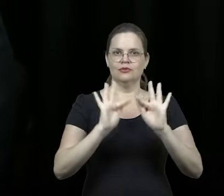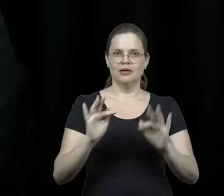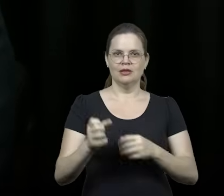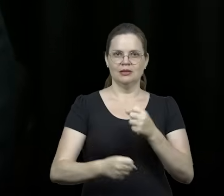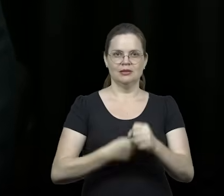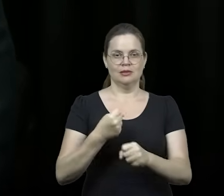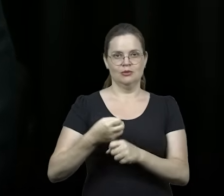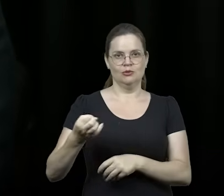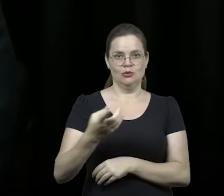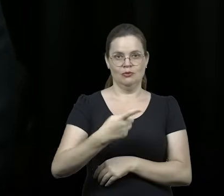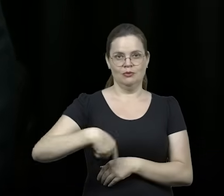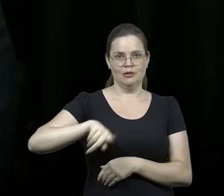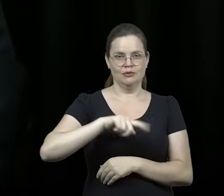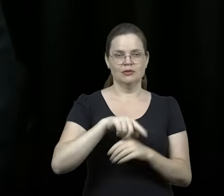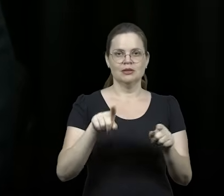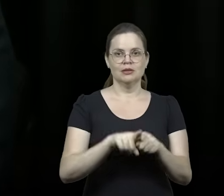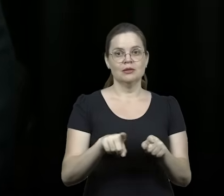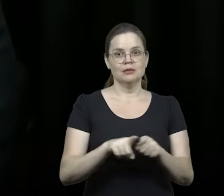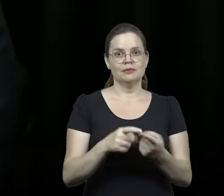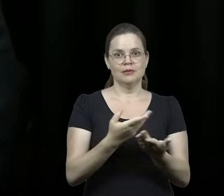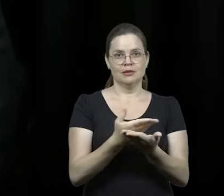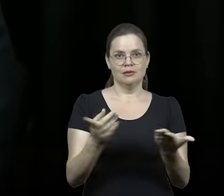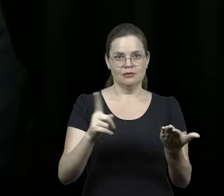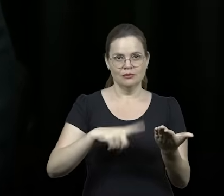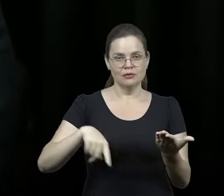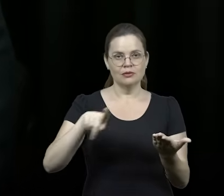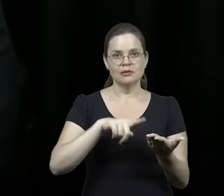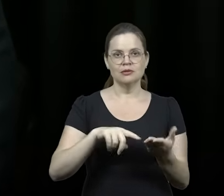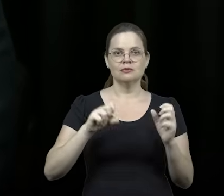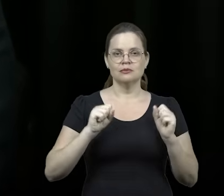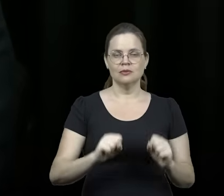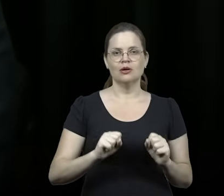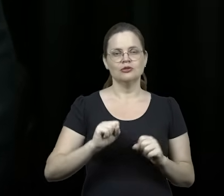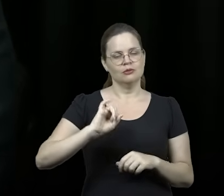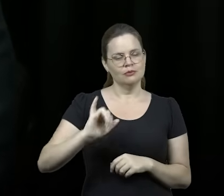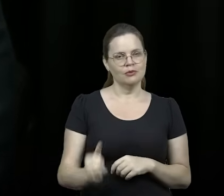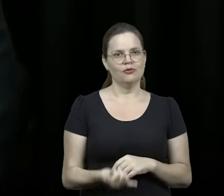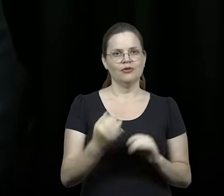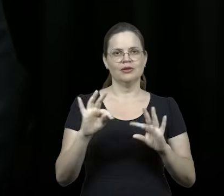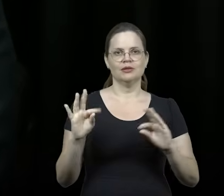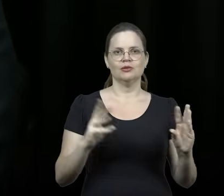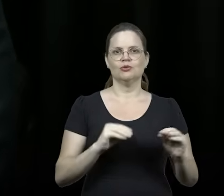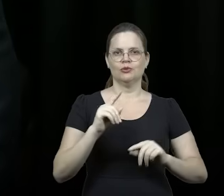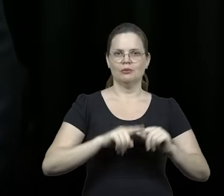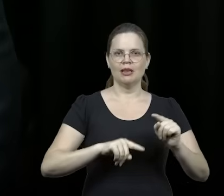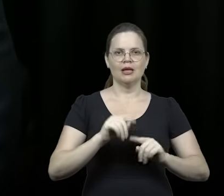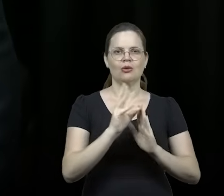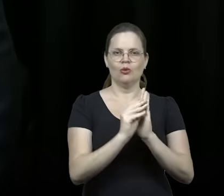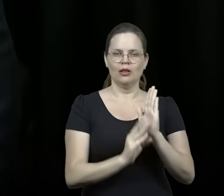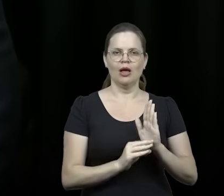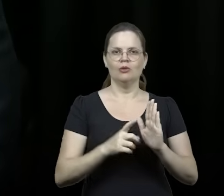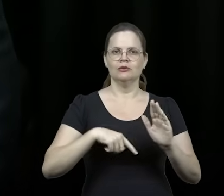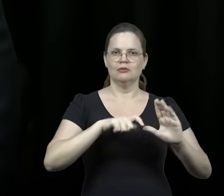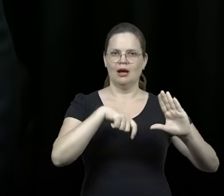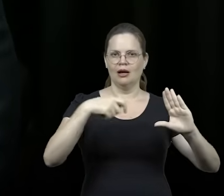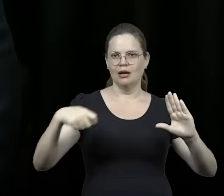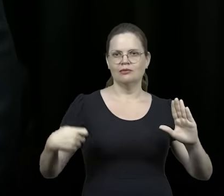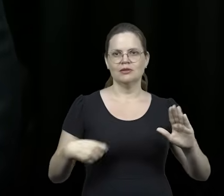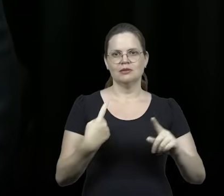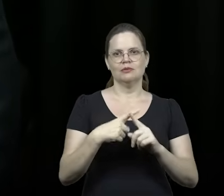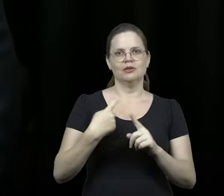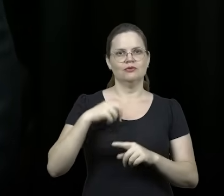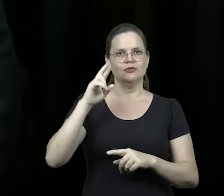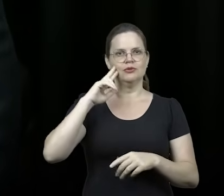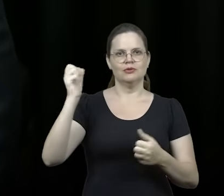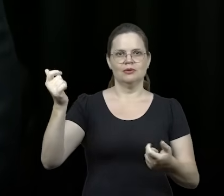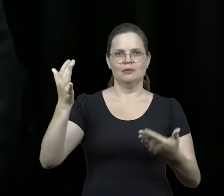os irmãos e que os irmãos possam usar todo esse material que o Senhor nos deu como